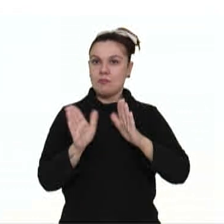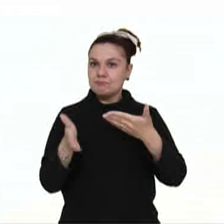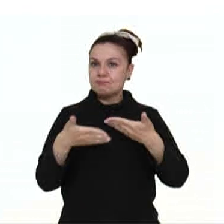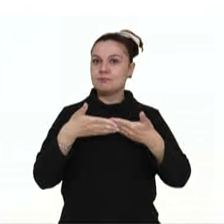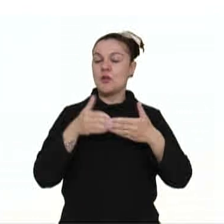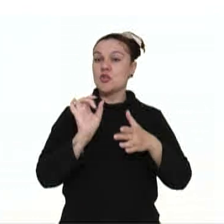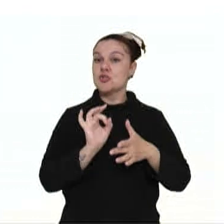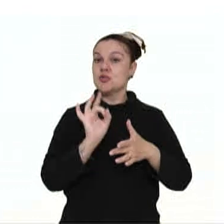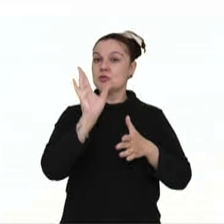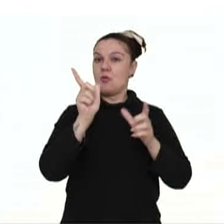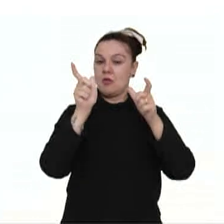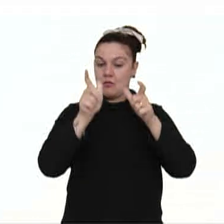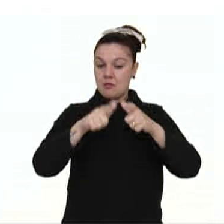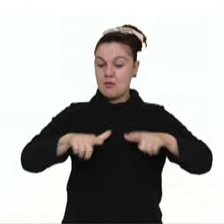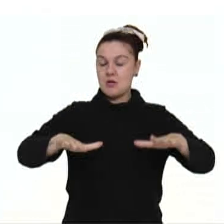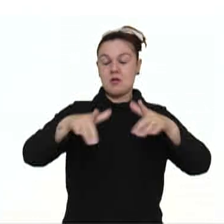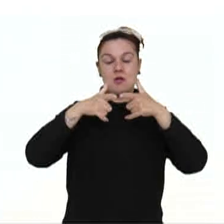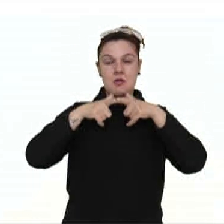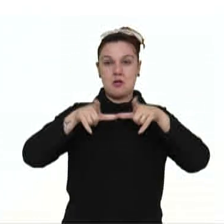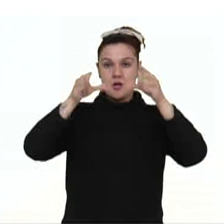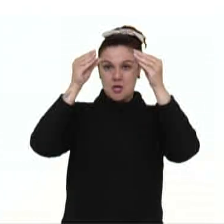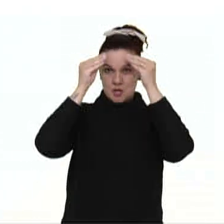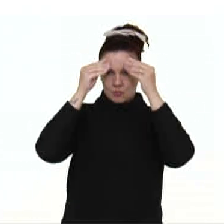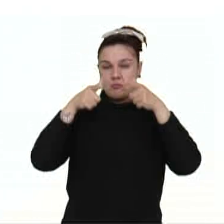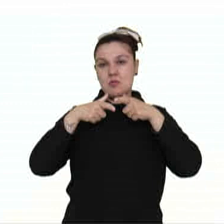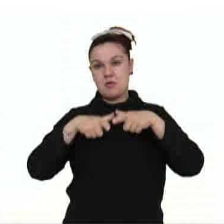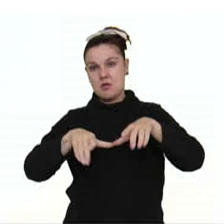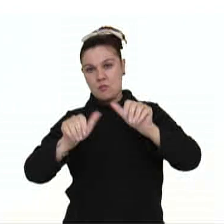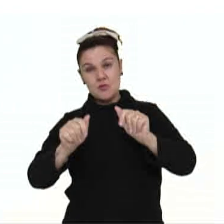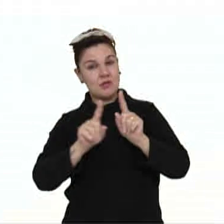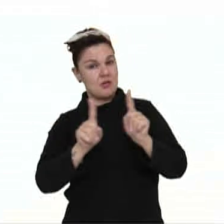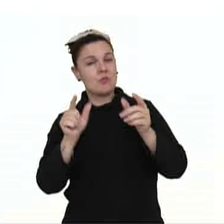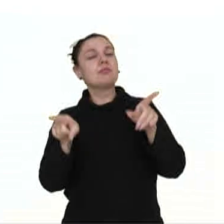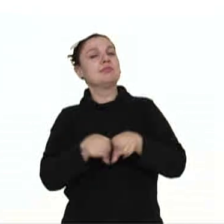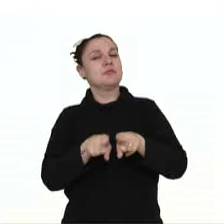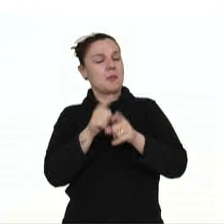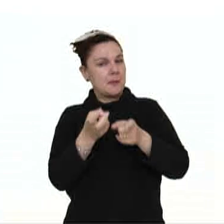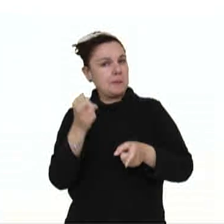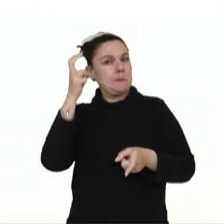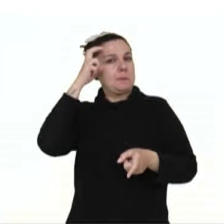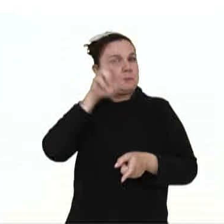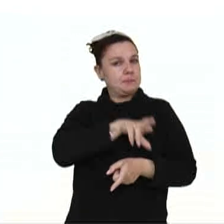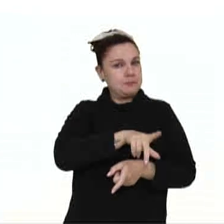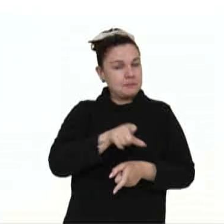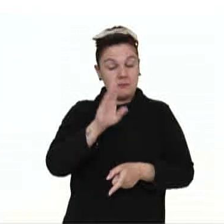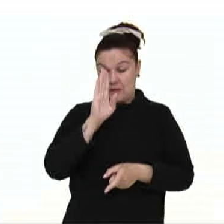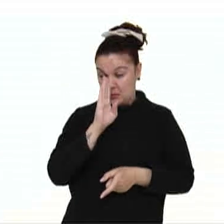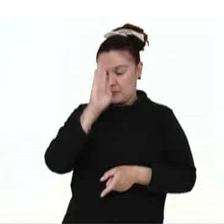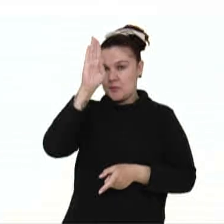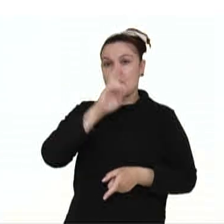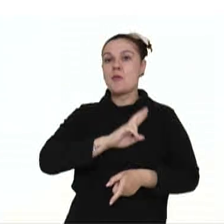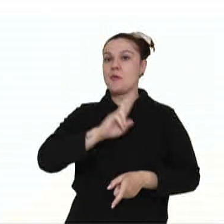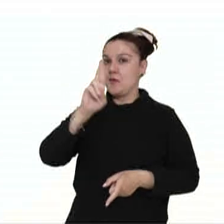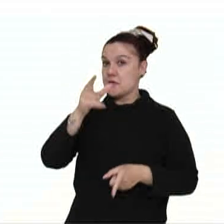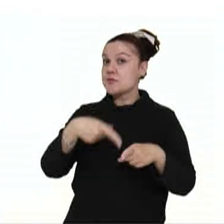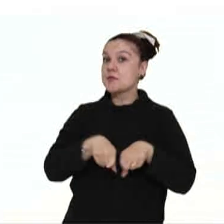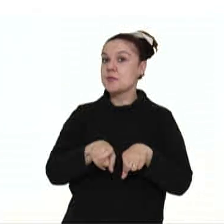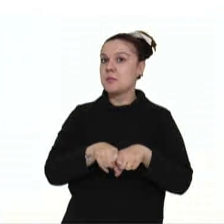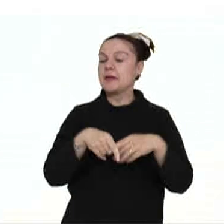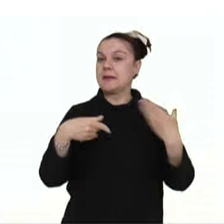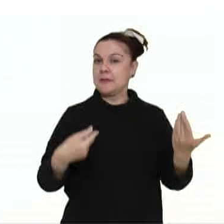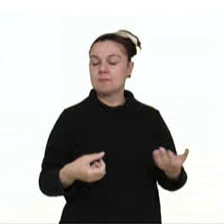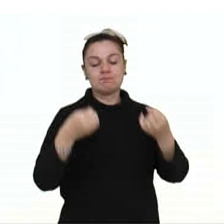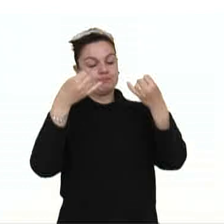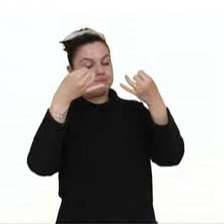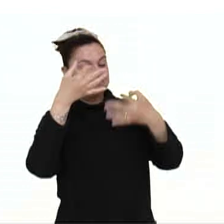restringia apenas ao reino linguístico. Estendia-se também a outras áreas culturais, inclusive a da religião. Há razões